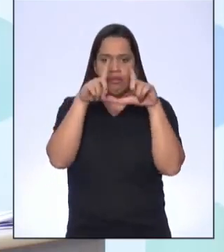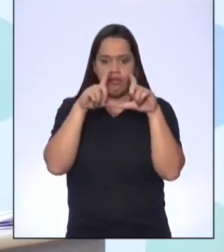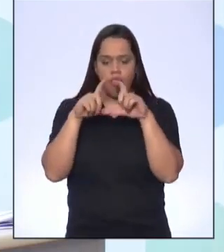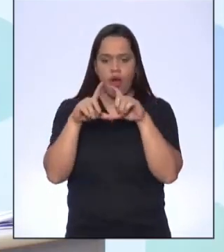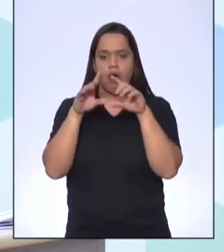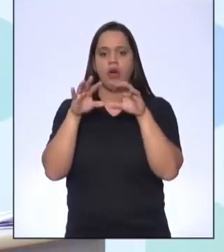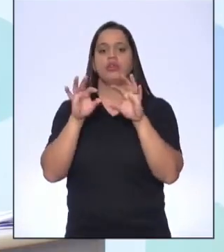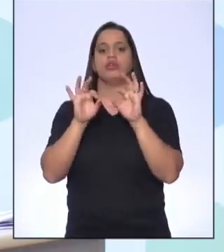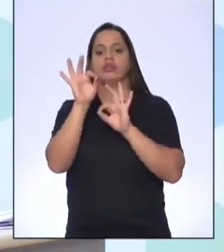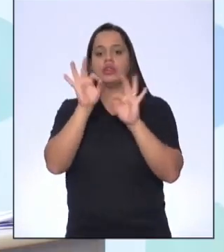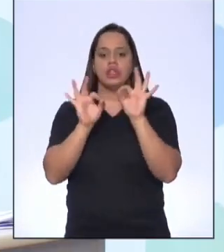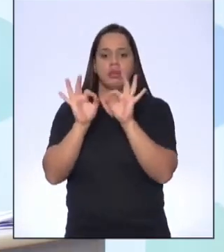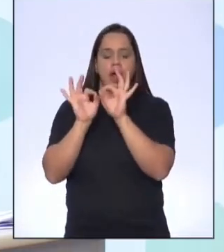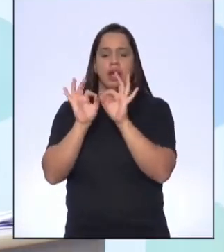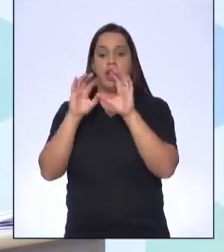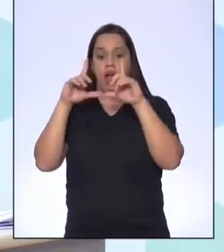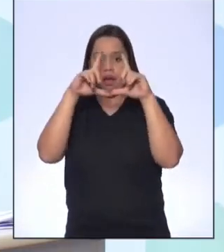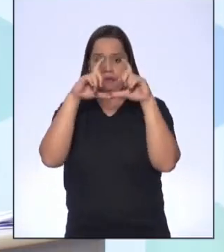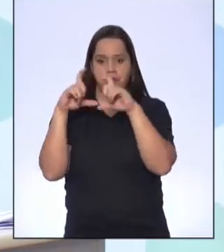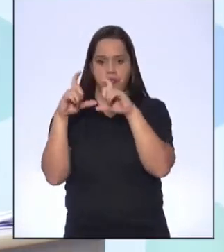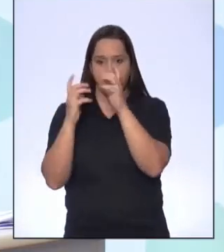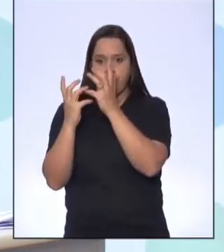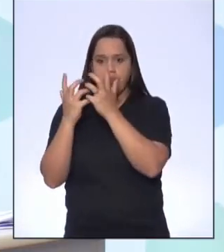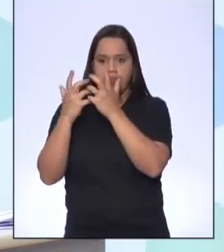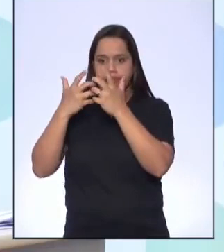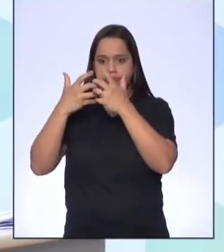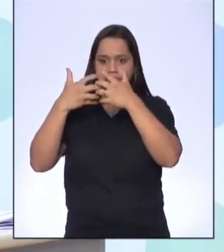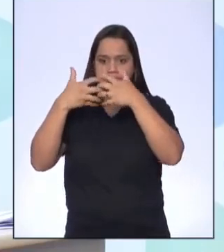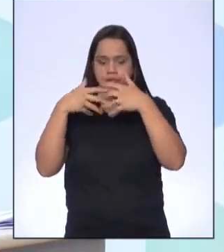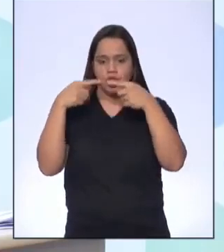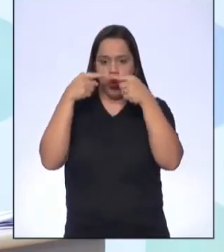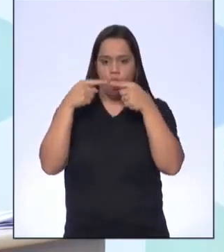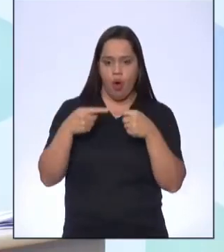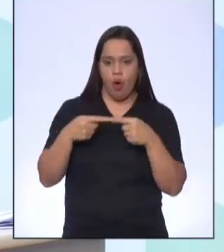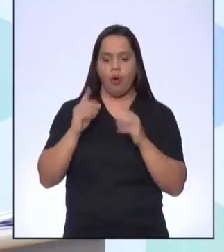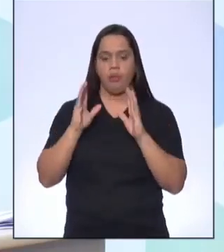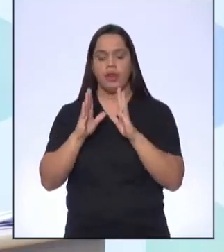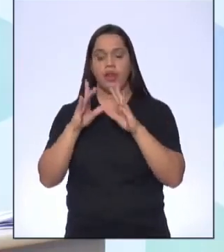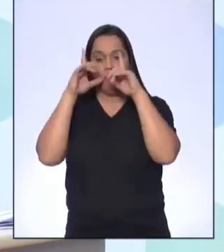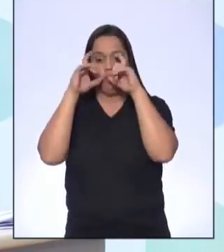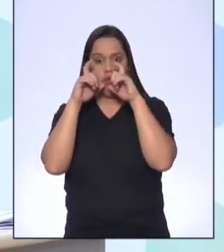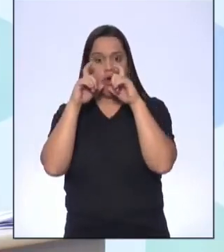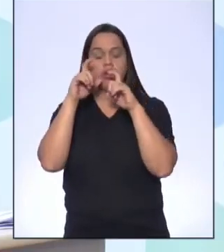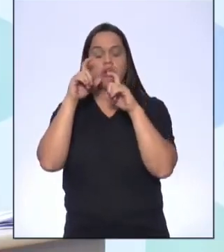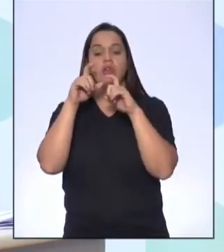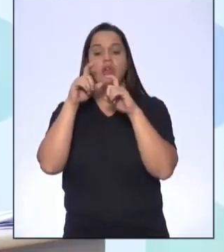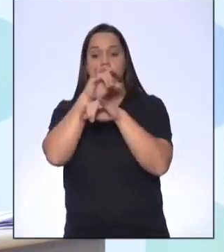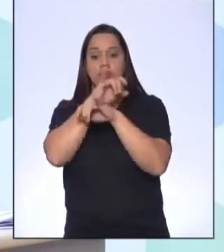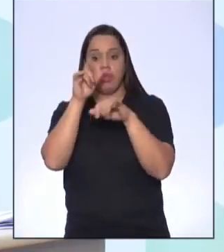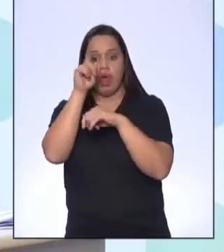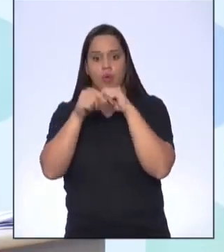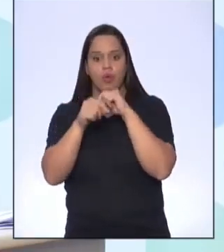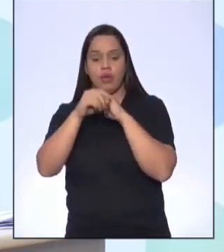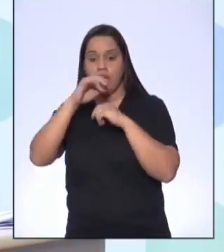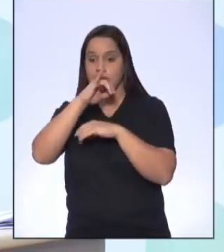racional, relacionando uma com a outra. A fotodenúncia é algo bem mais direto, né? É algo que mostra algo que está acontecendo de equivocado, de errado